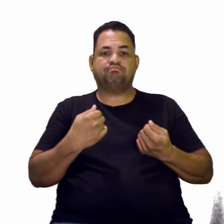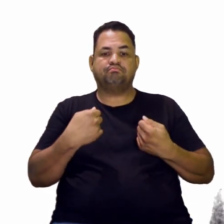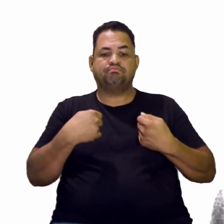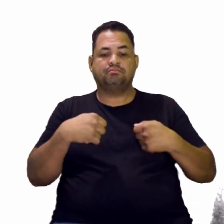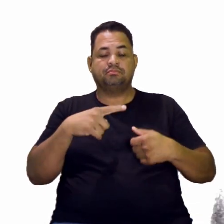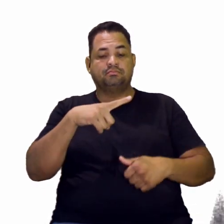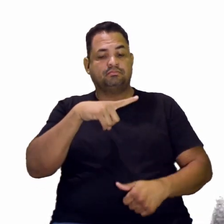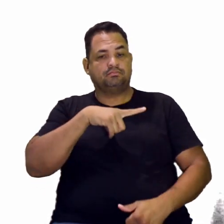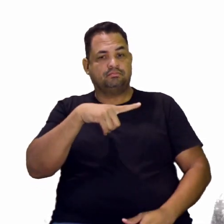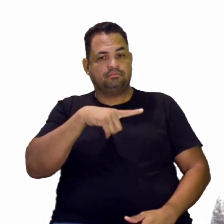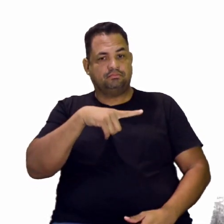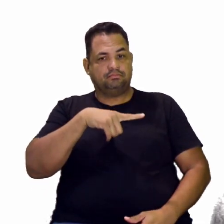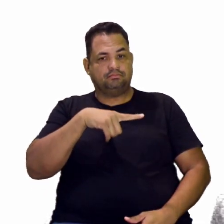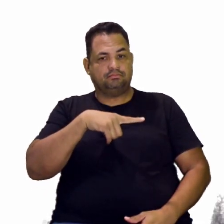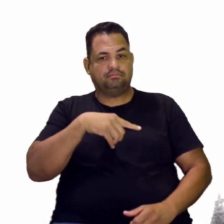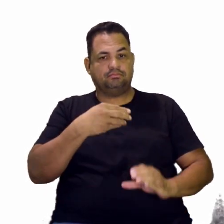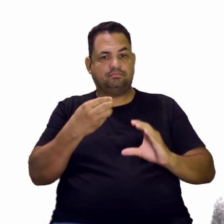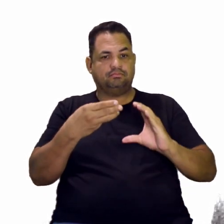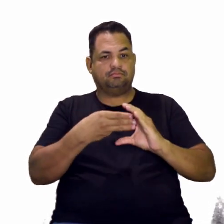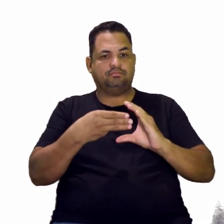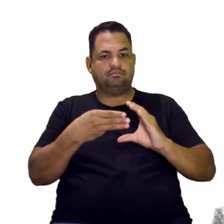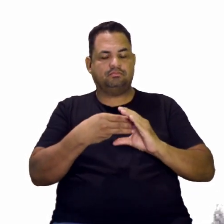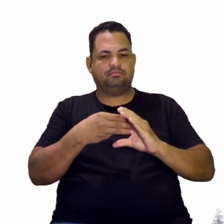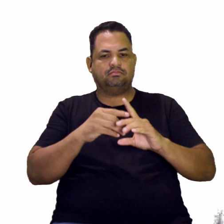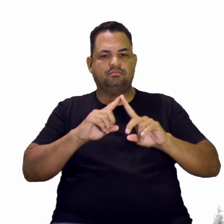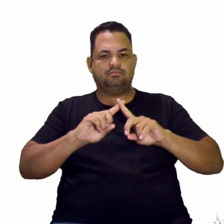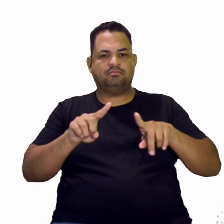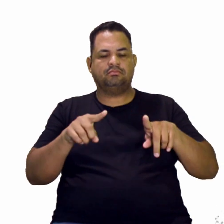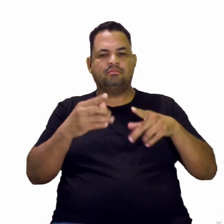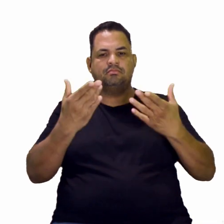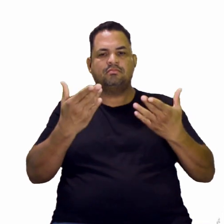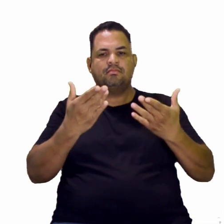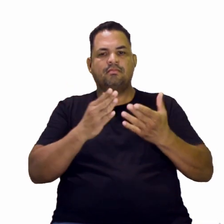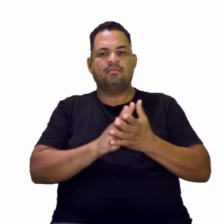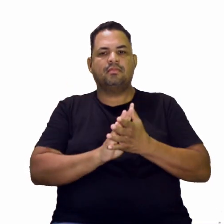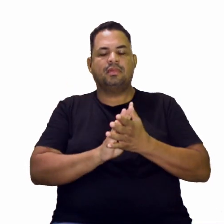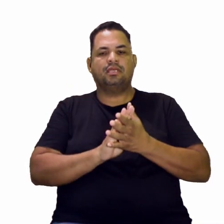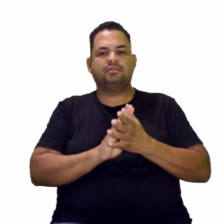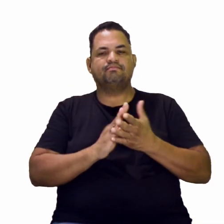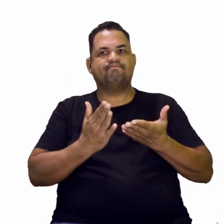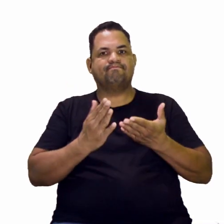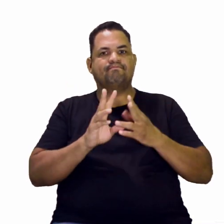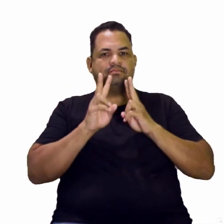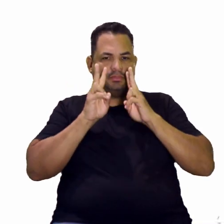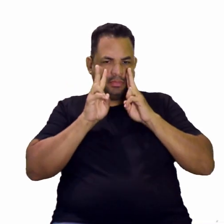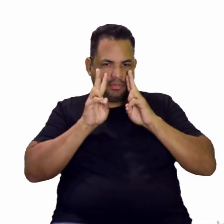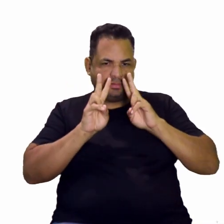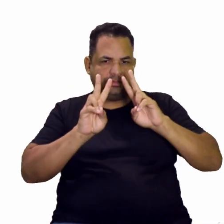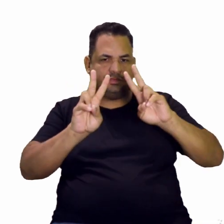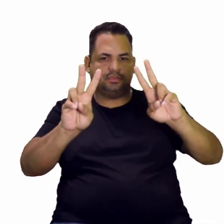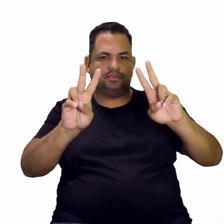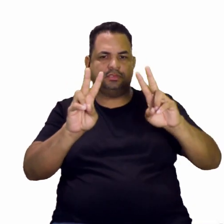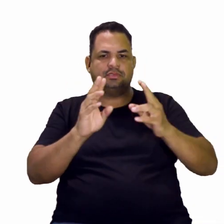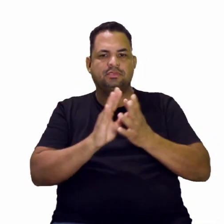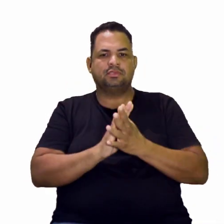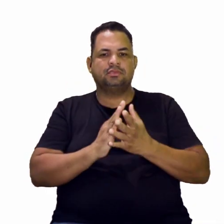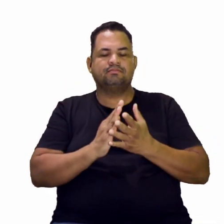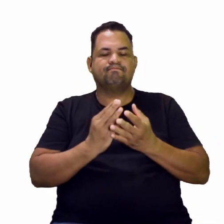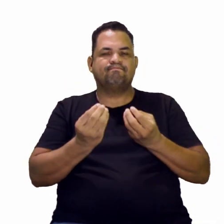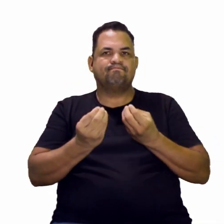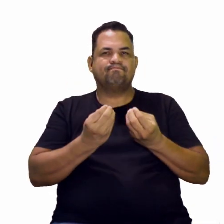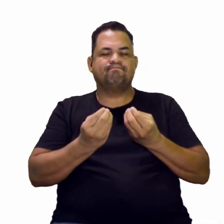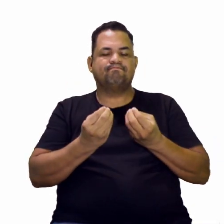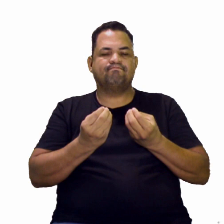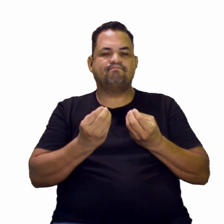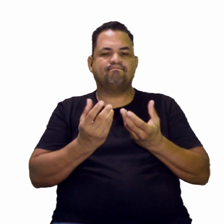célula. Mas, num ponto de vista molecular, né? A gente tem, molecular não, num ponto